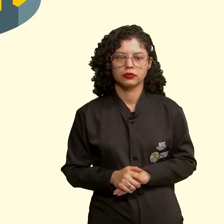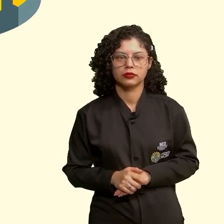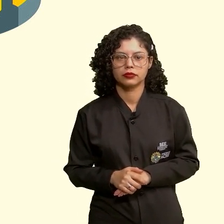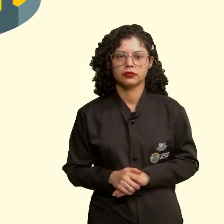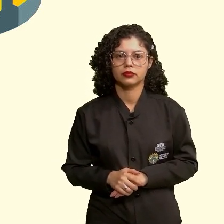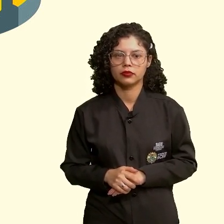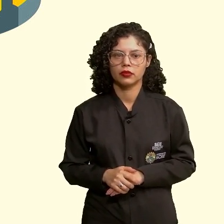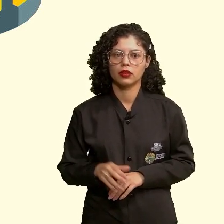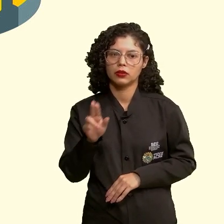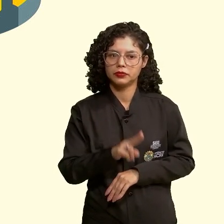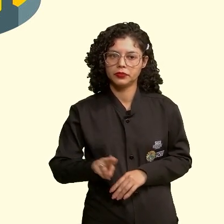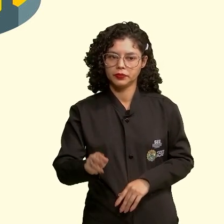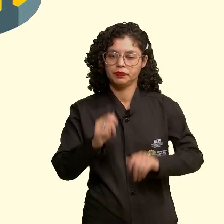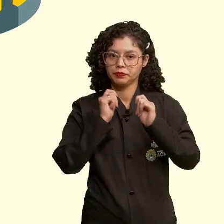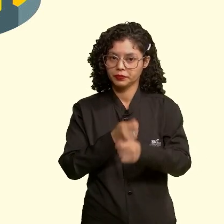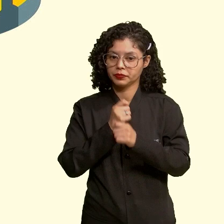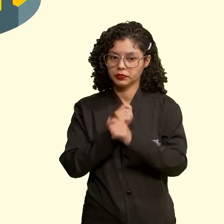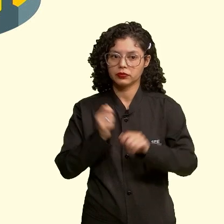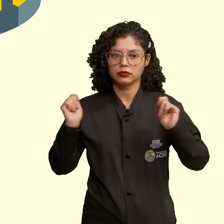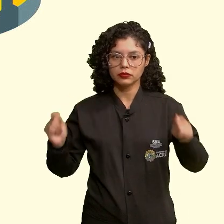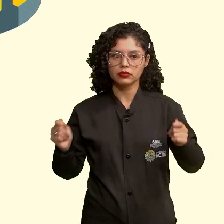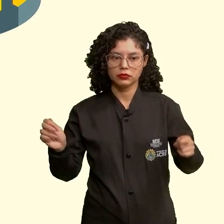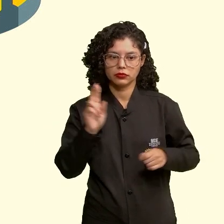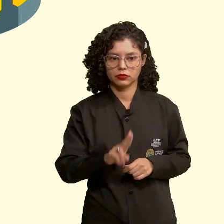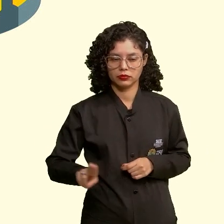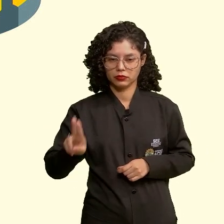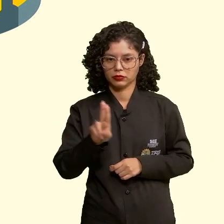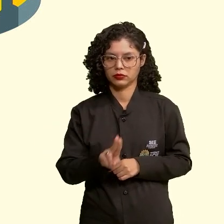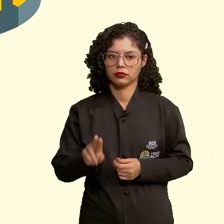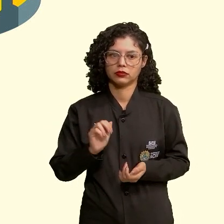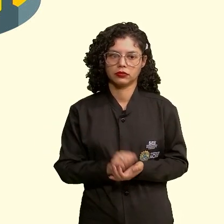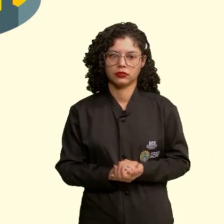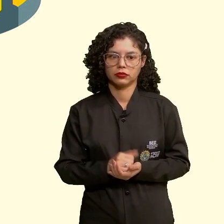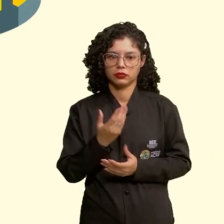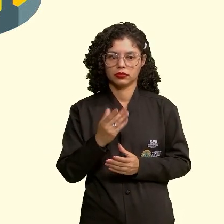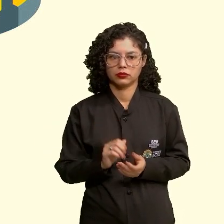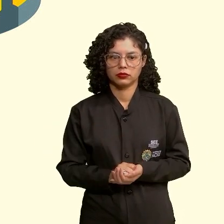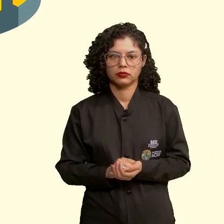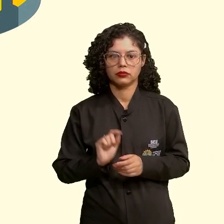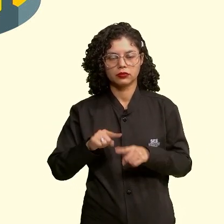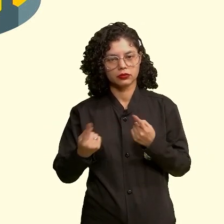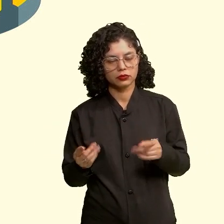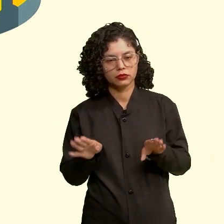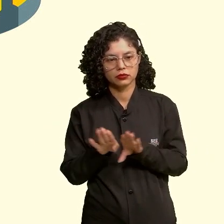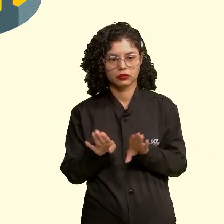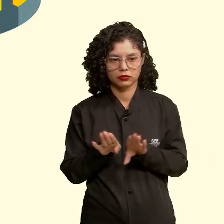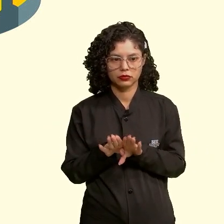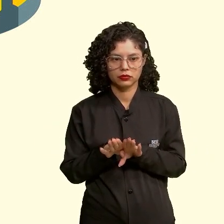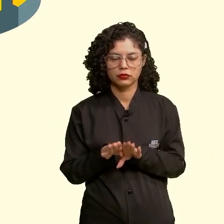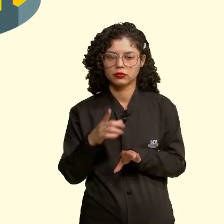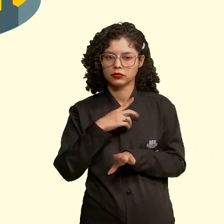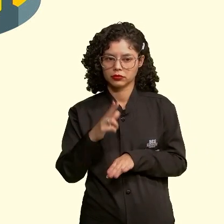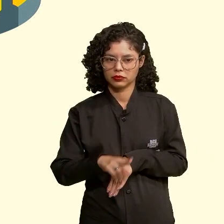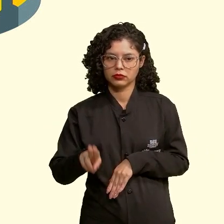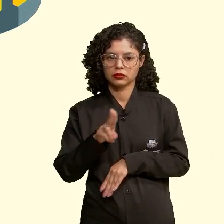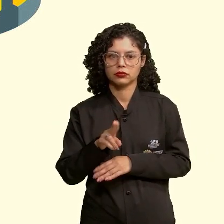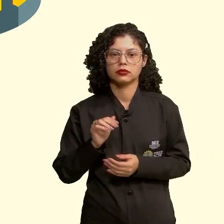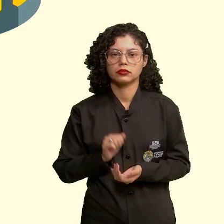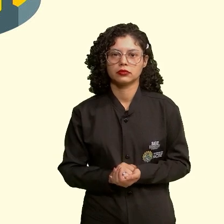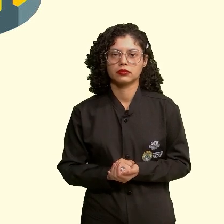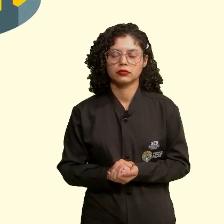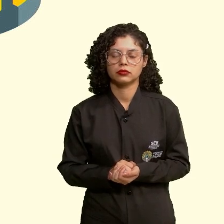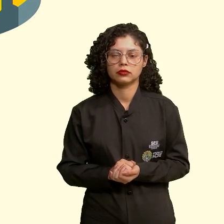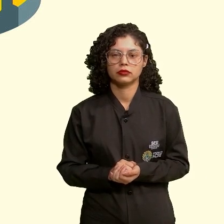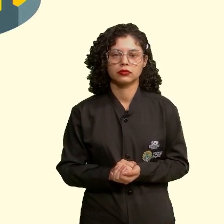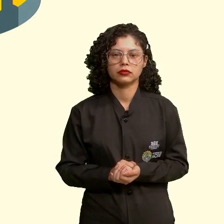percussão. E aí você vai batendo no instrumento usando baquetas, a mão ou escovas, né? Também podem ser usadas para